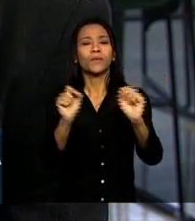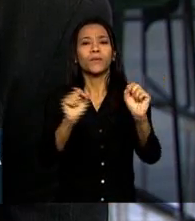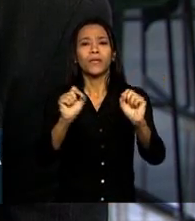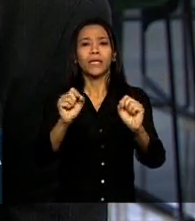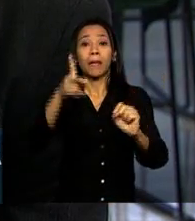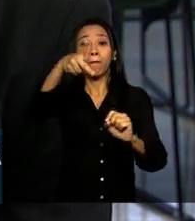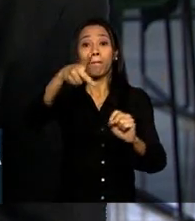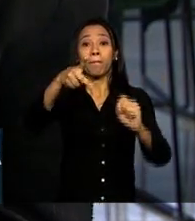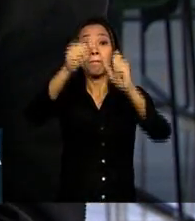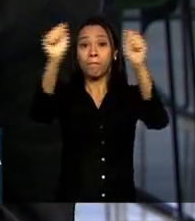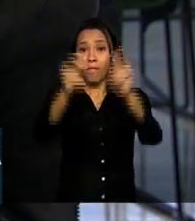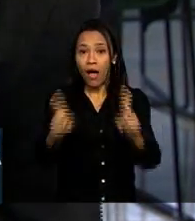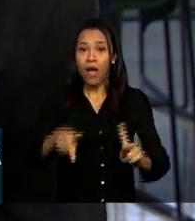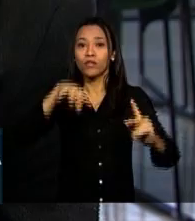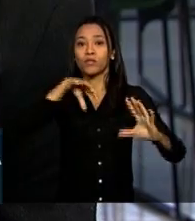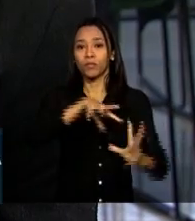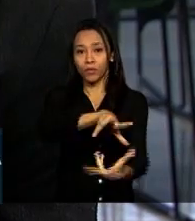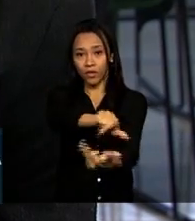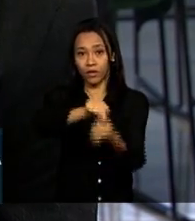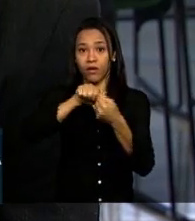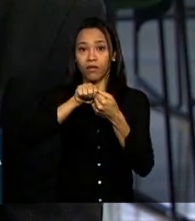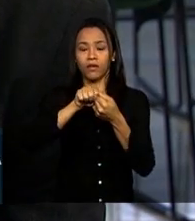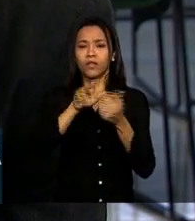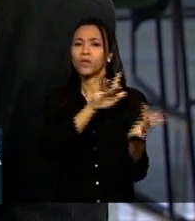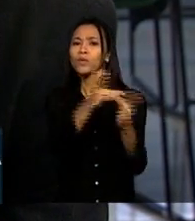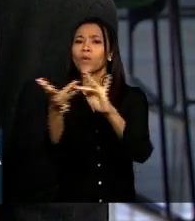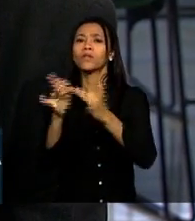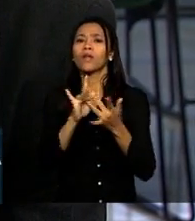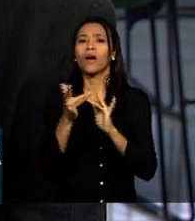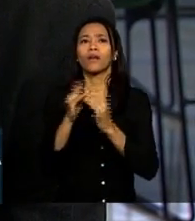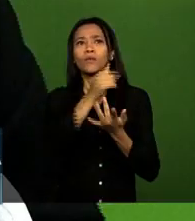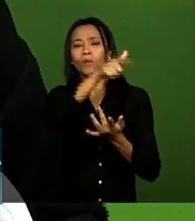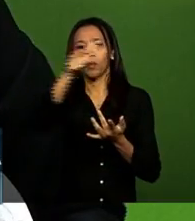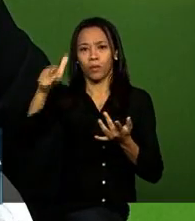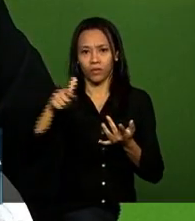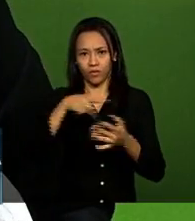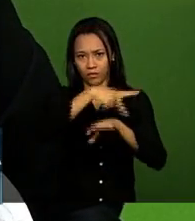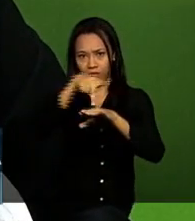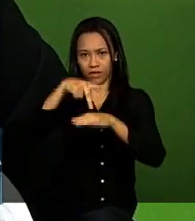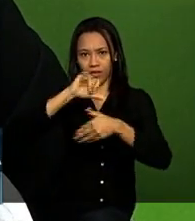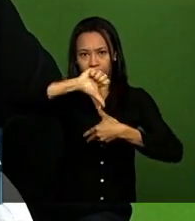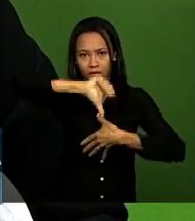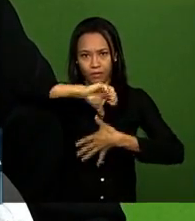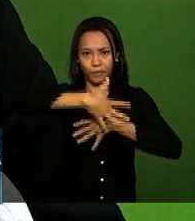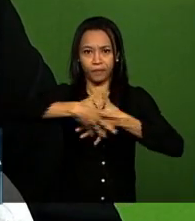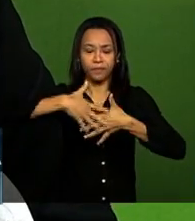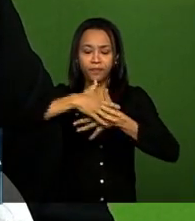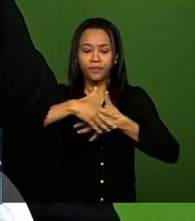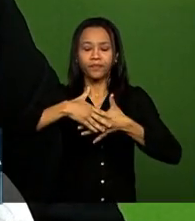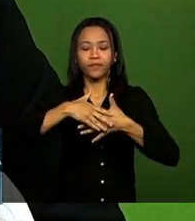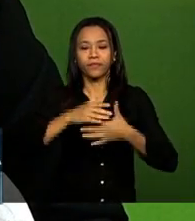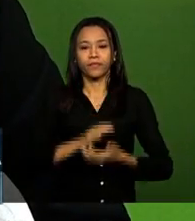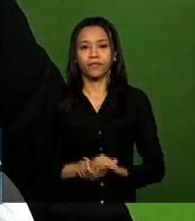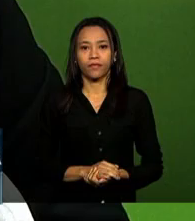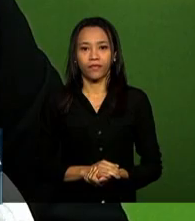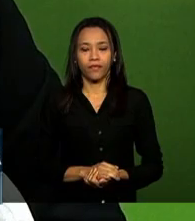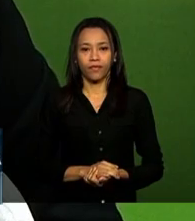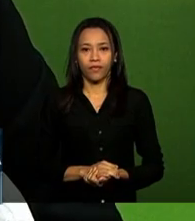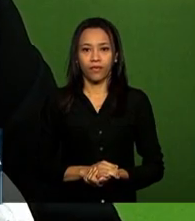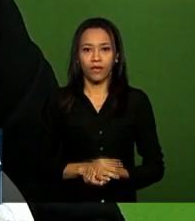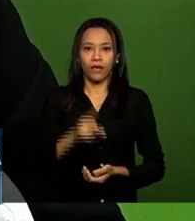integração latino-americana e com os demais povos do mundo a secretaria tem uma tem uma experiência Secretaria Geral e